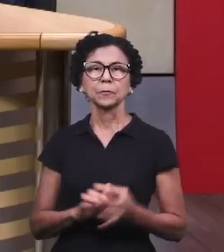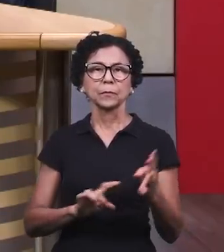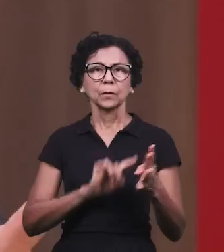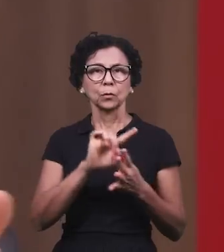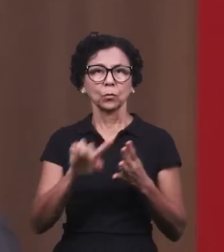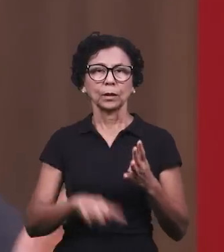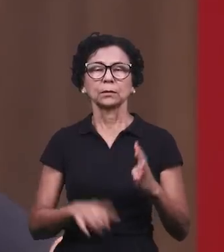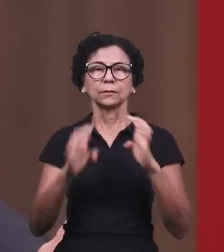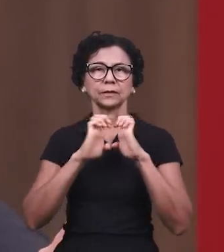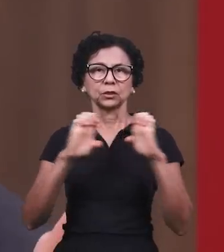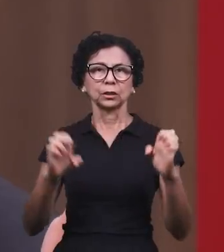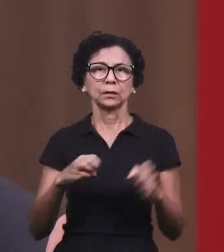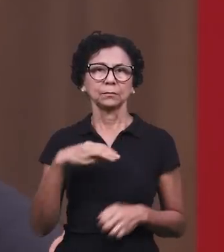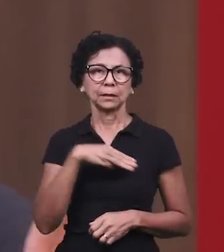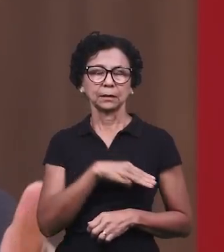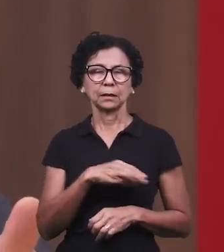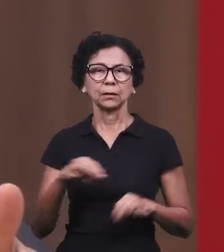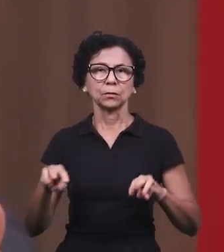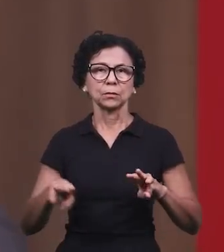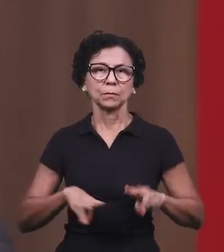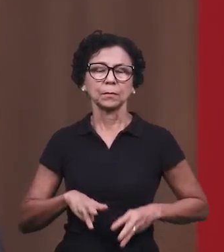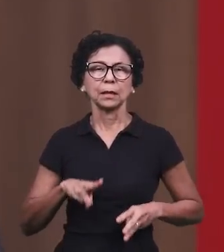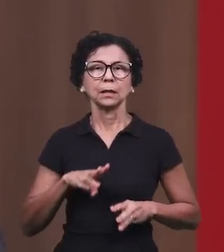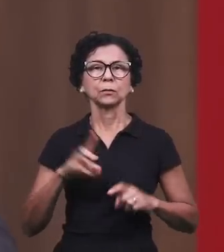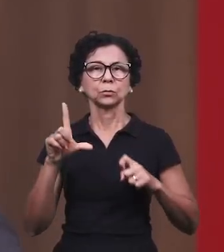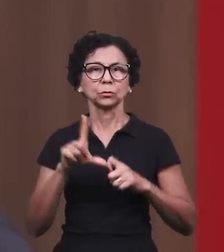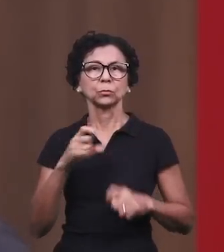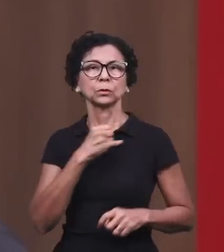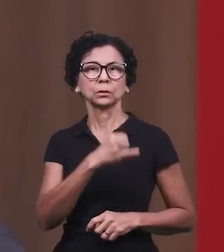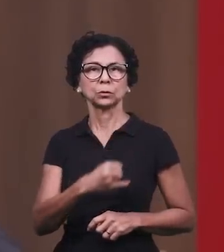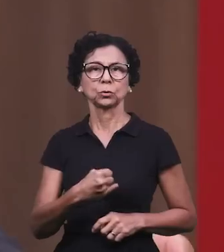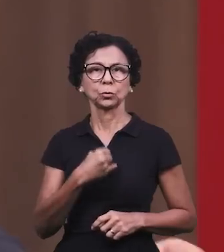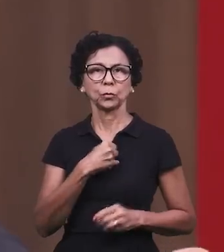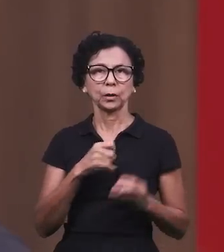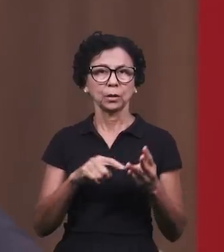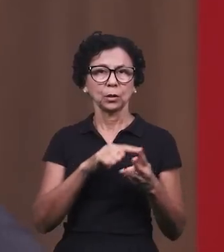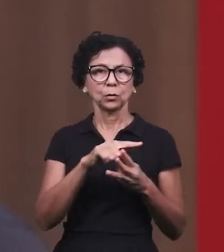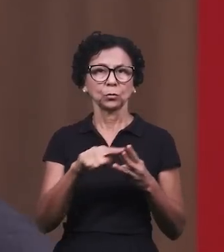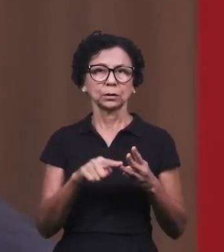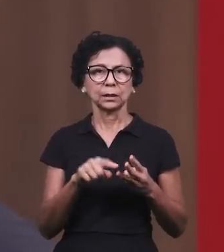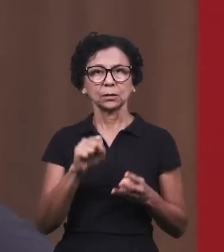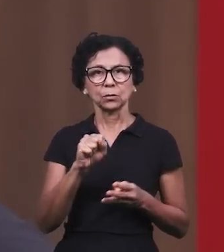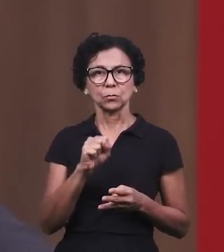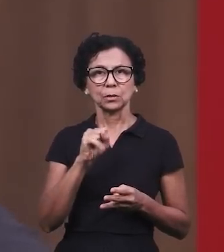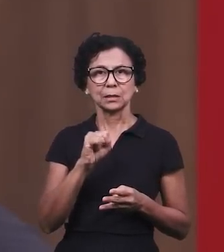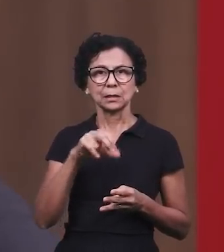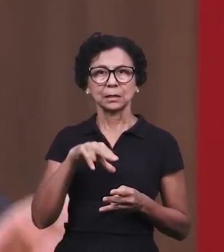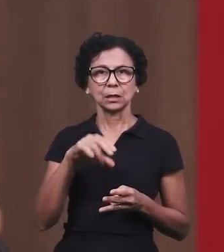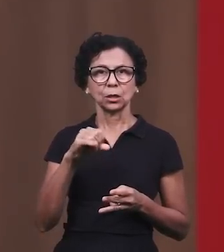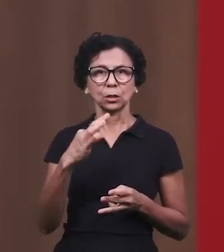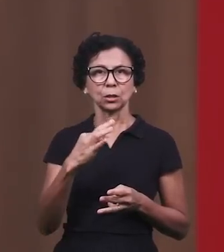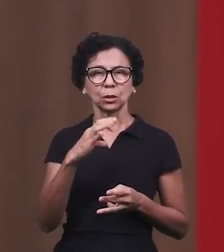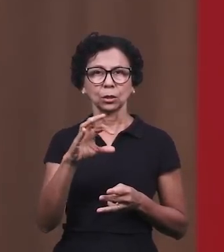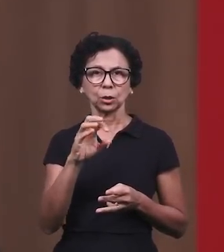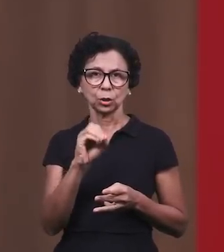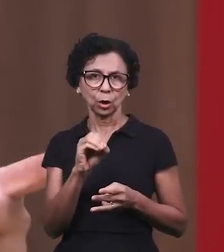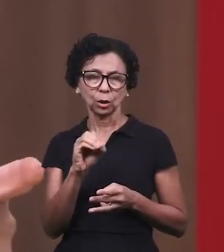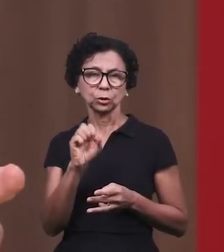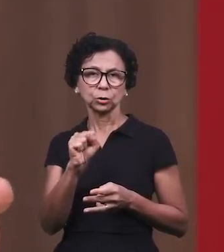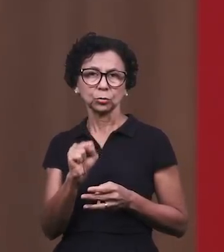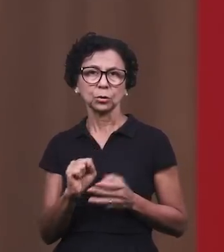os 4 evangelhos, né, que tem Mateus, Marcos, Lucas e João, sendo que os 3 primeiros, chamados sinóticos, porque eles fazem uma